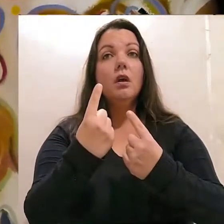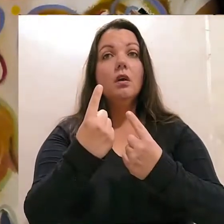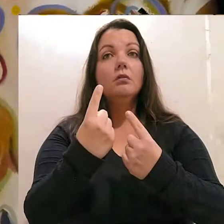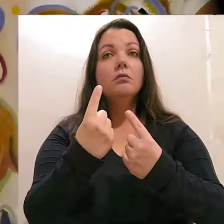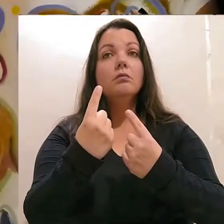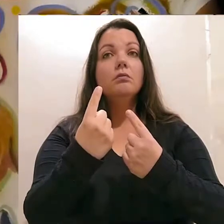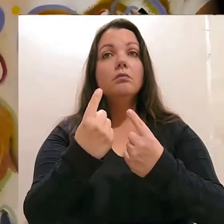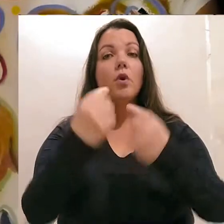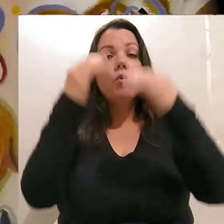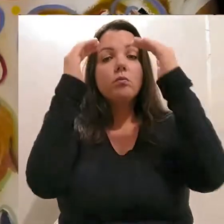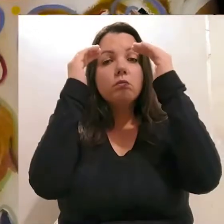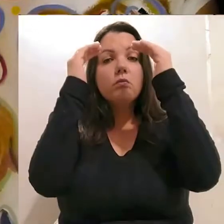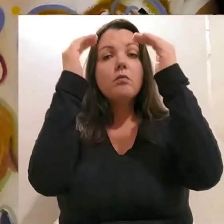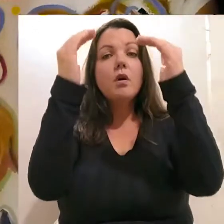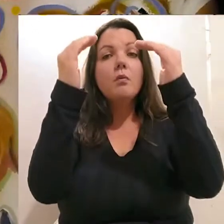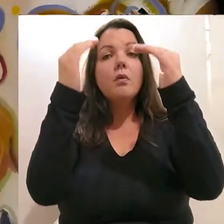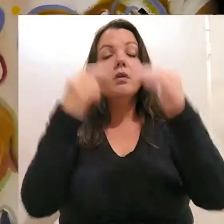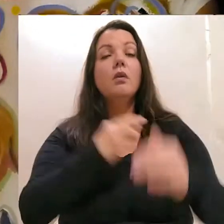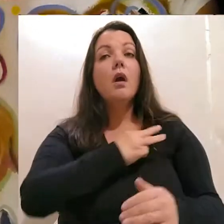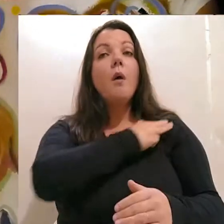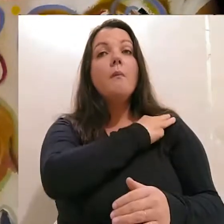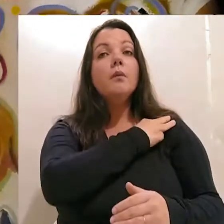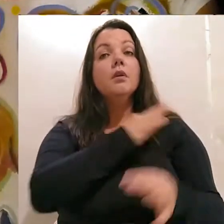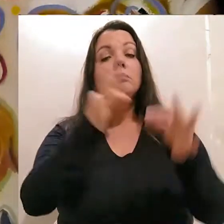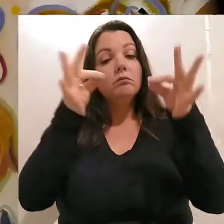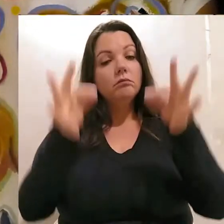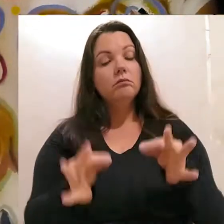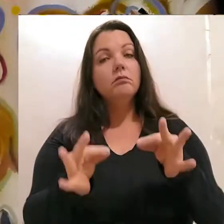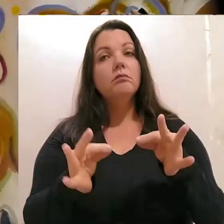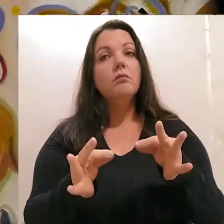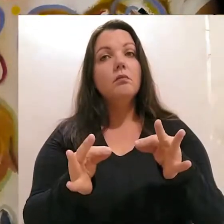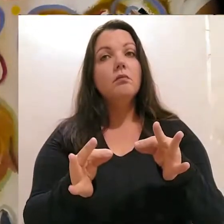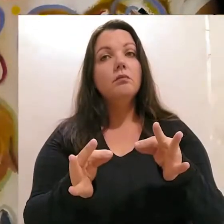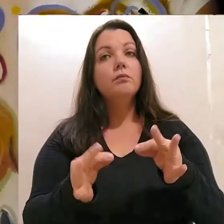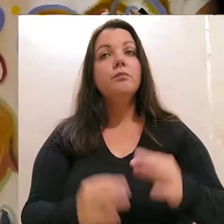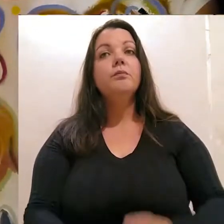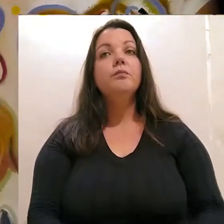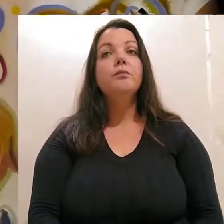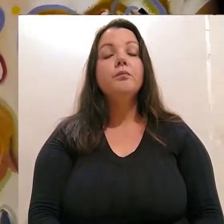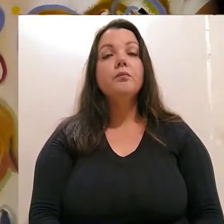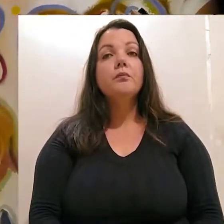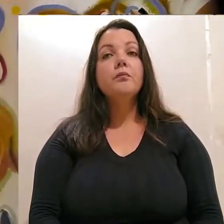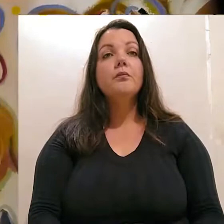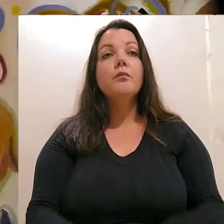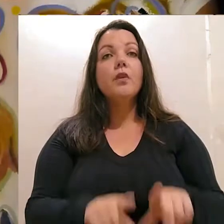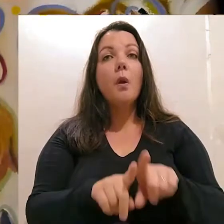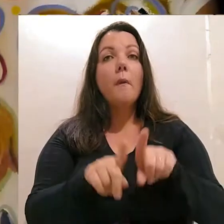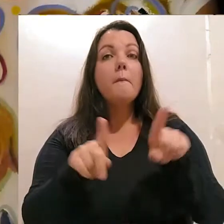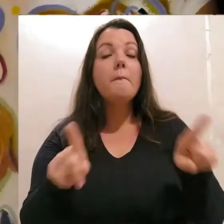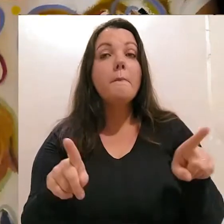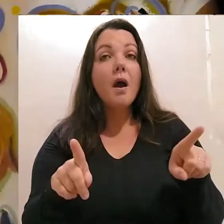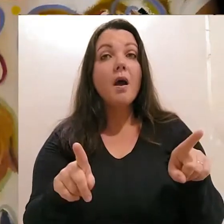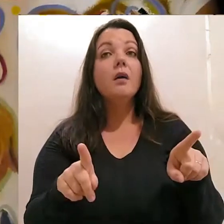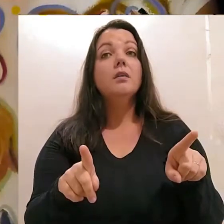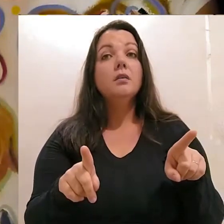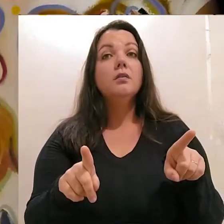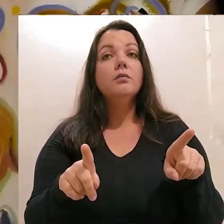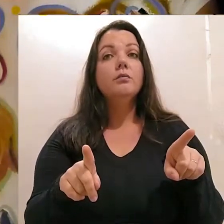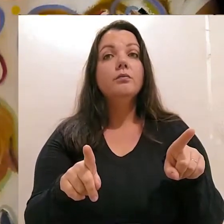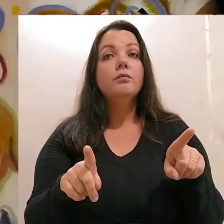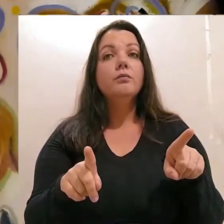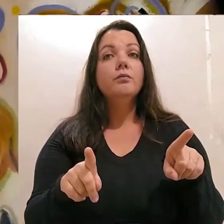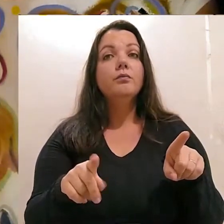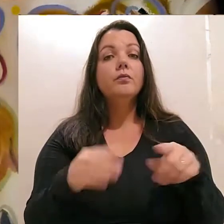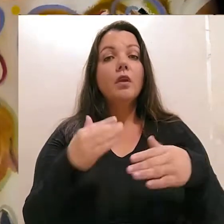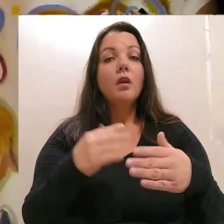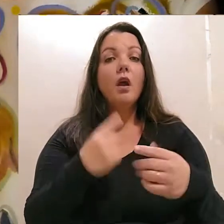do Capitão é claro né porque nenhum integrante aquele pode andar na frente da Bandeira mas às